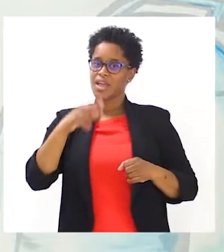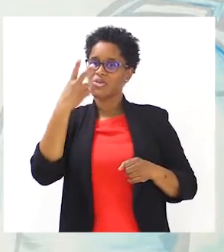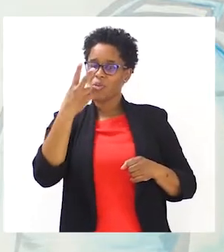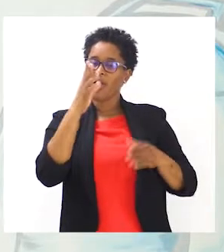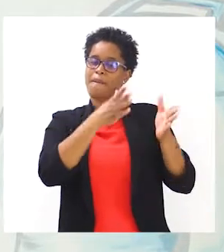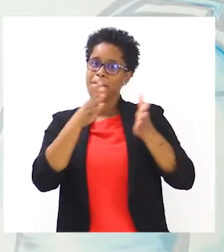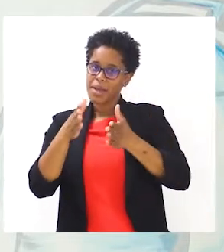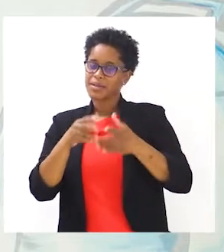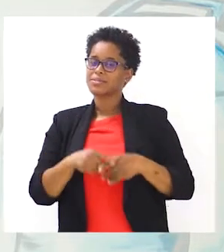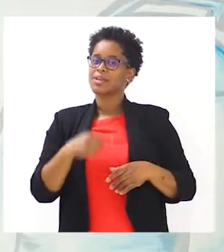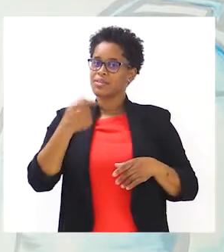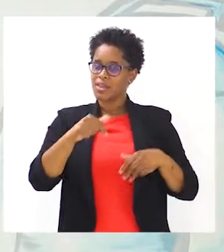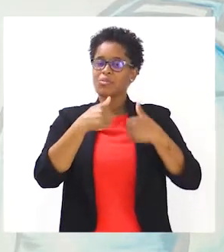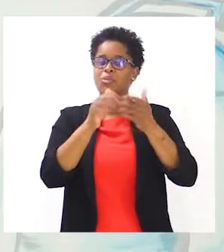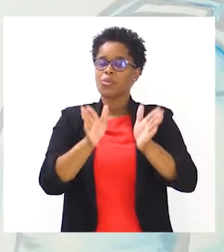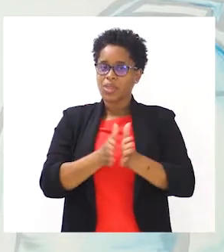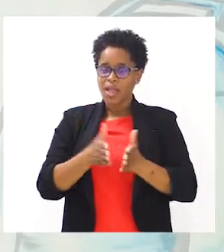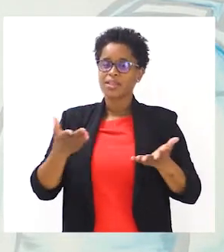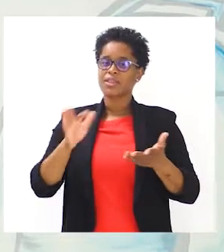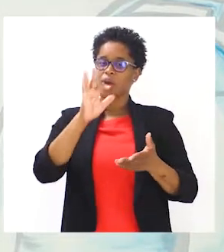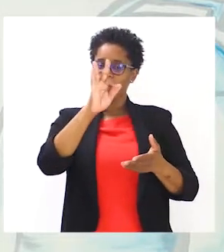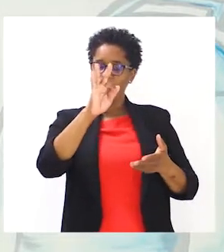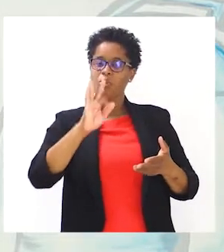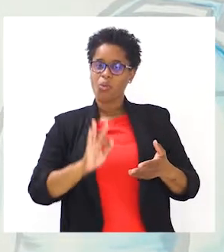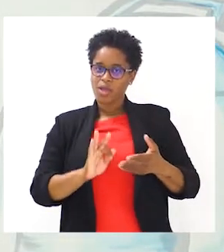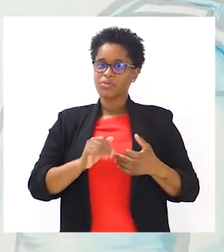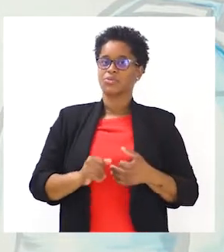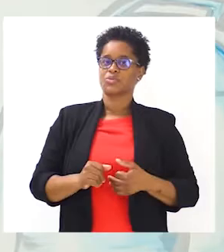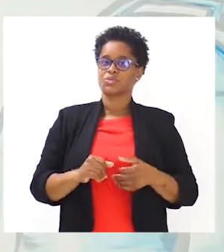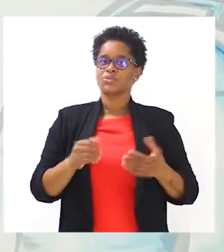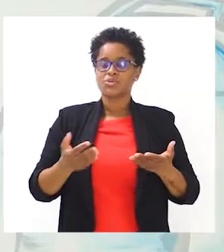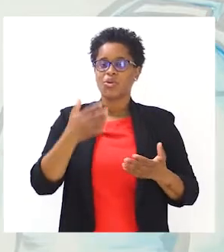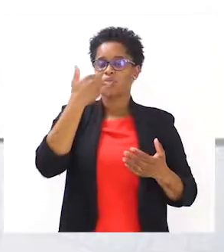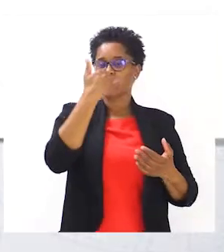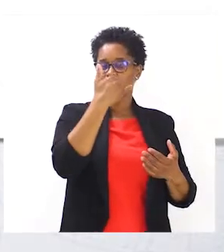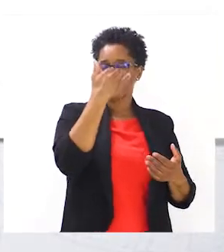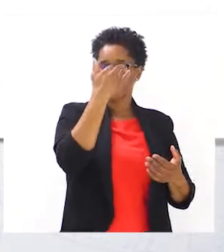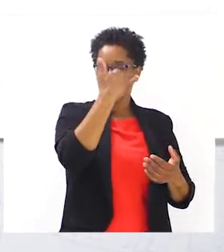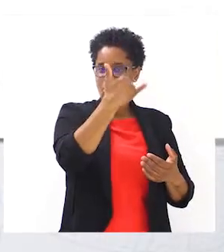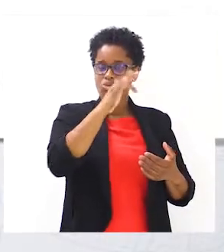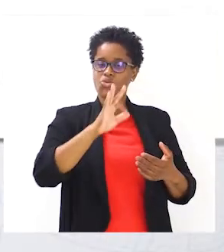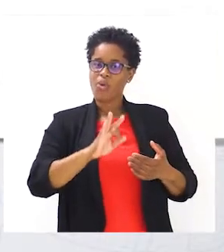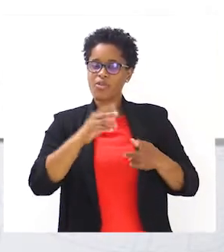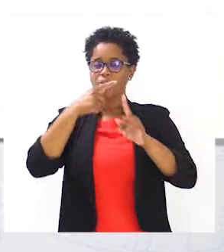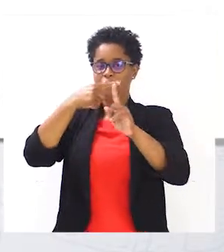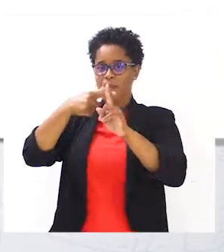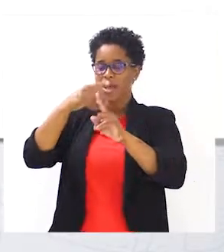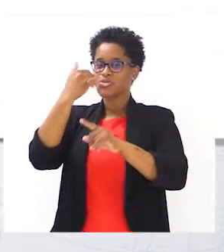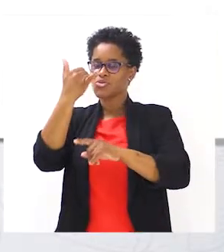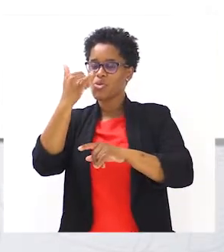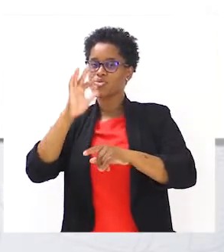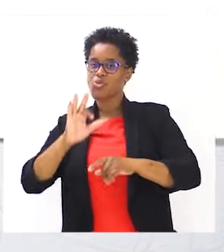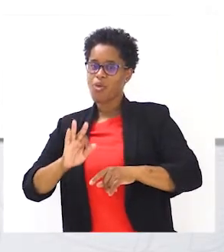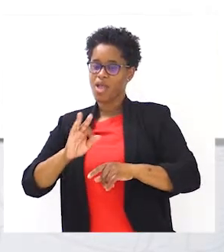2 partes. Temos um total de 4 quartos. Portanto, 2 quartos mais